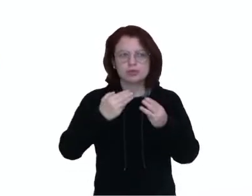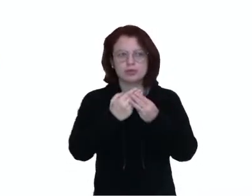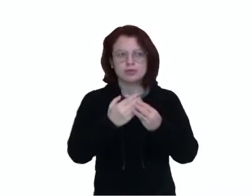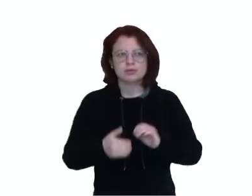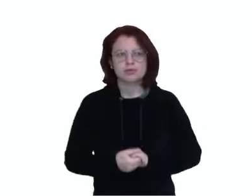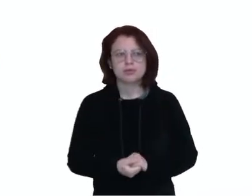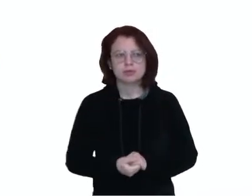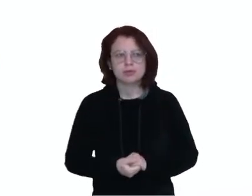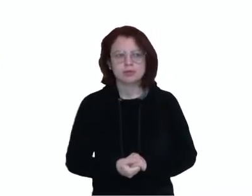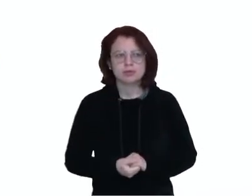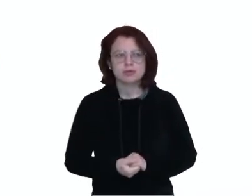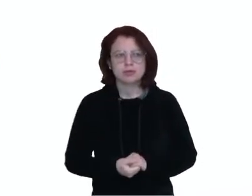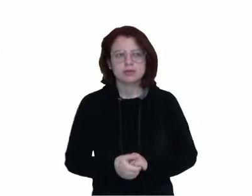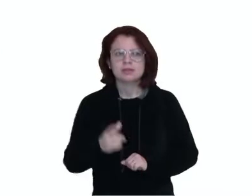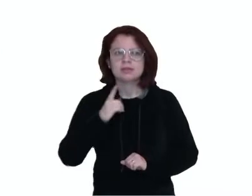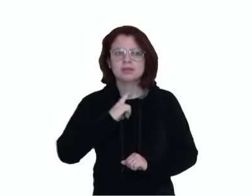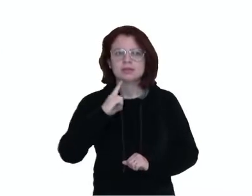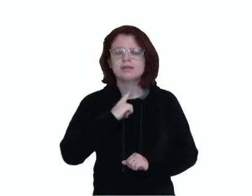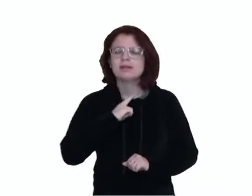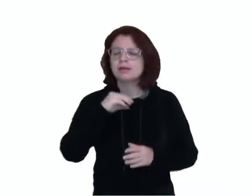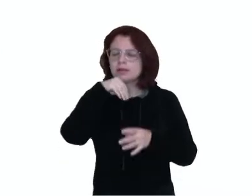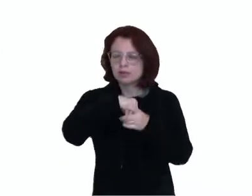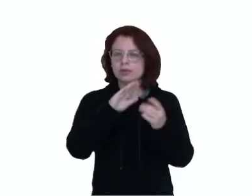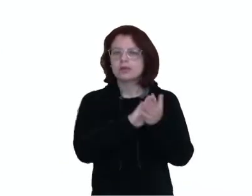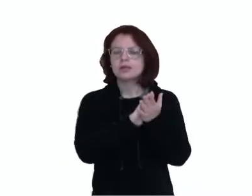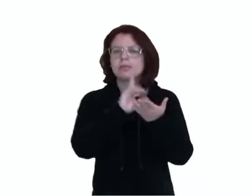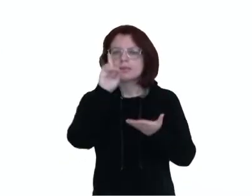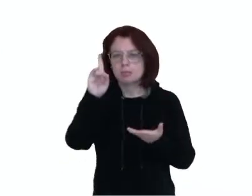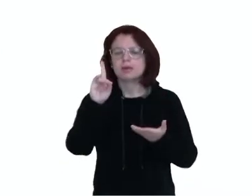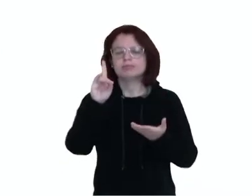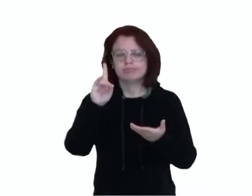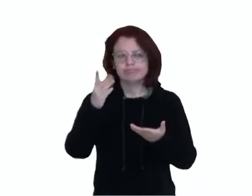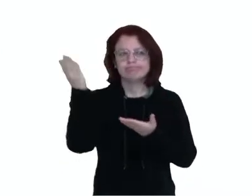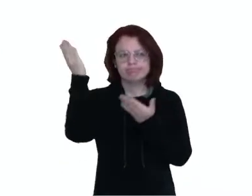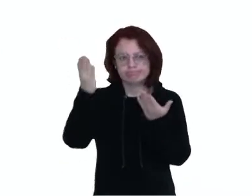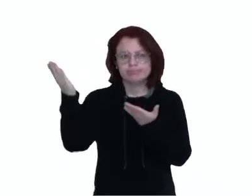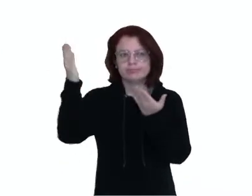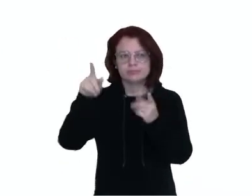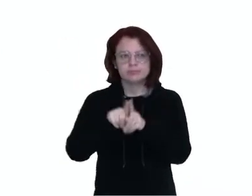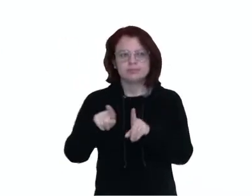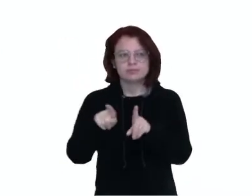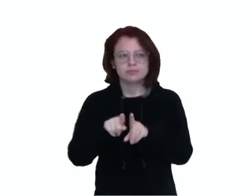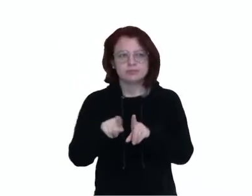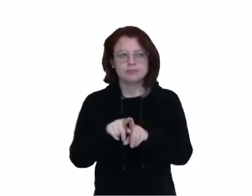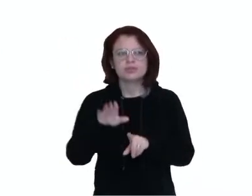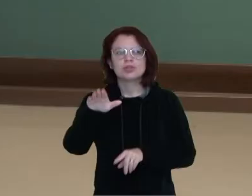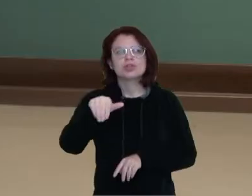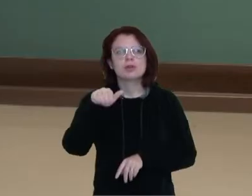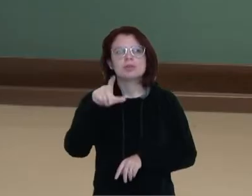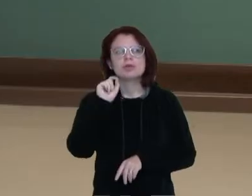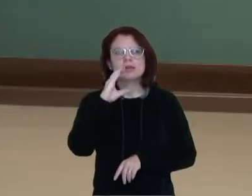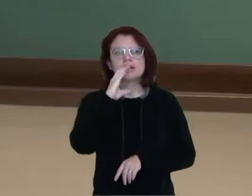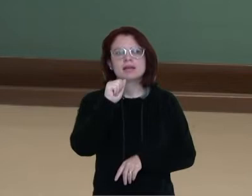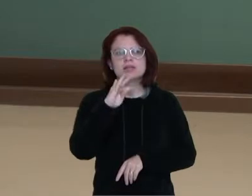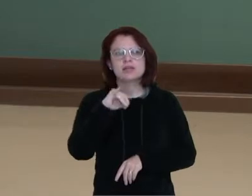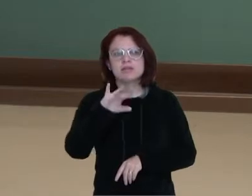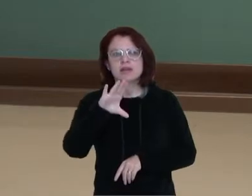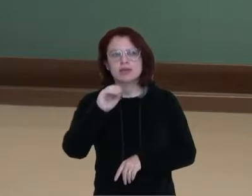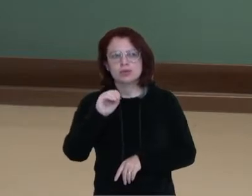bíblica chamada Cativeiro da Babilônia. Depois anexou regiões como a Síria, estendeu os domínios até a fronteira da Índia.